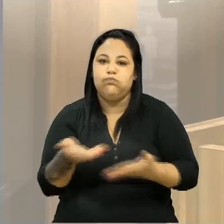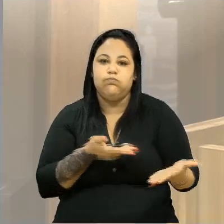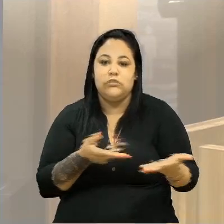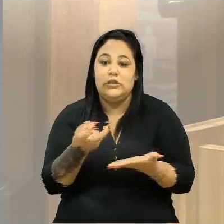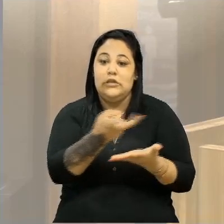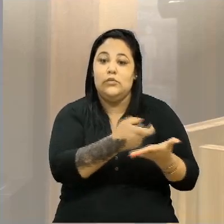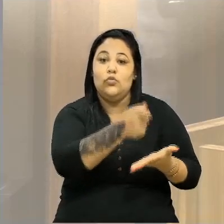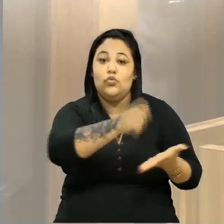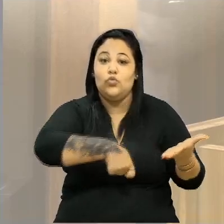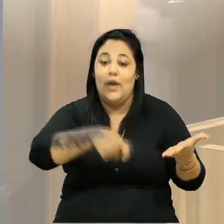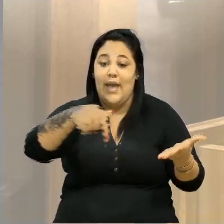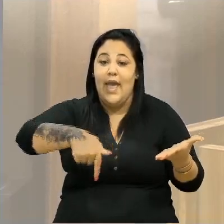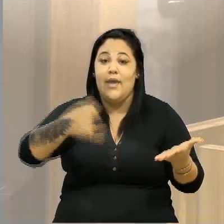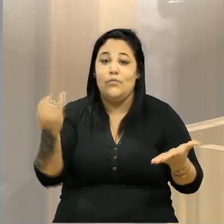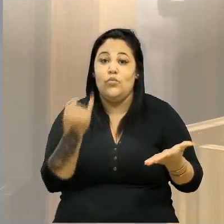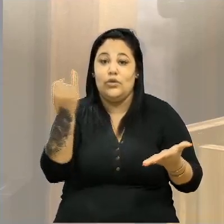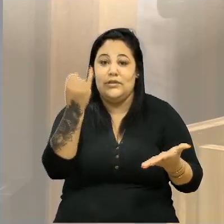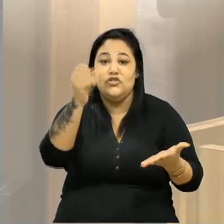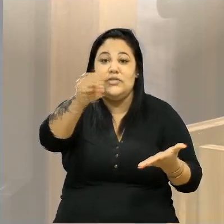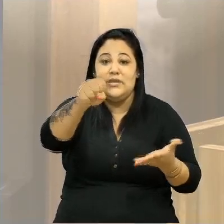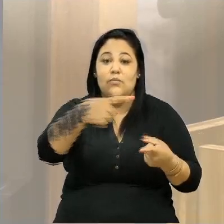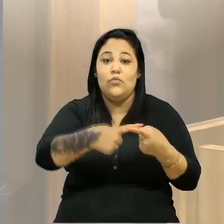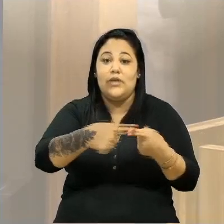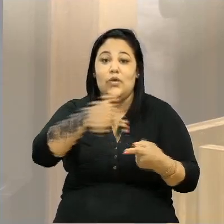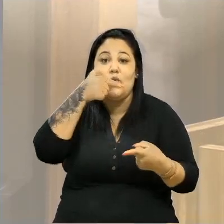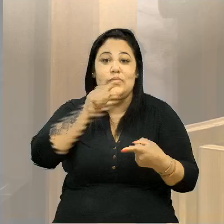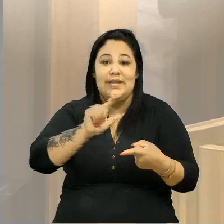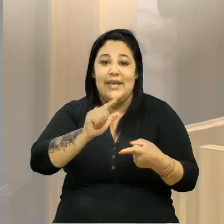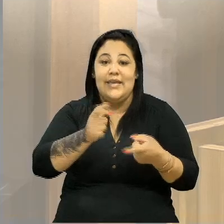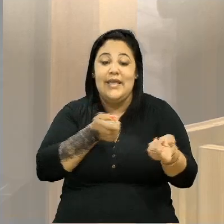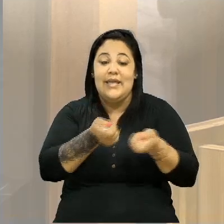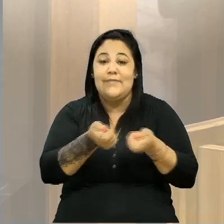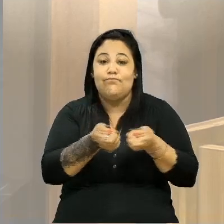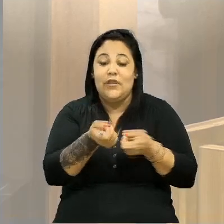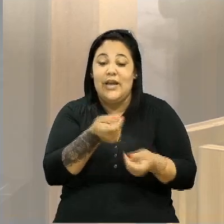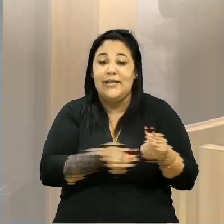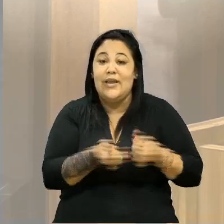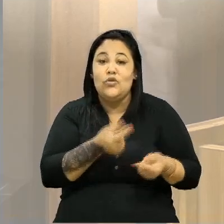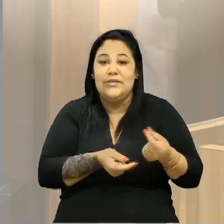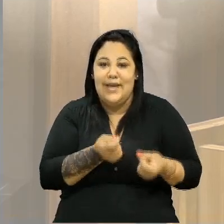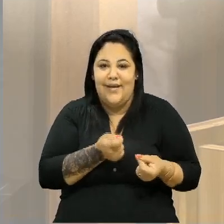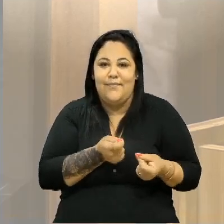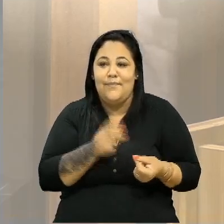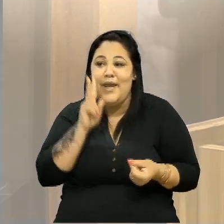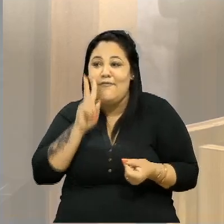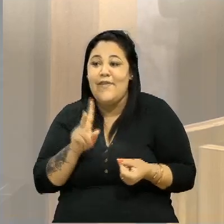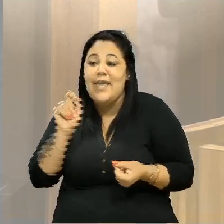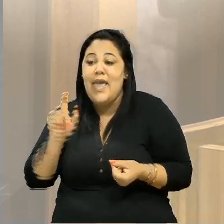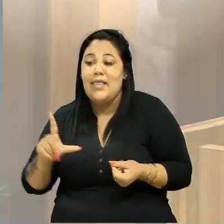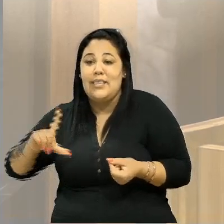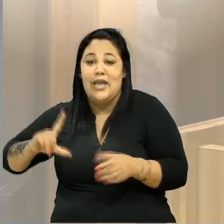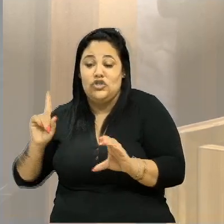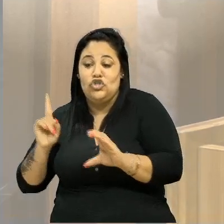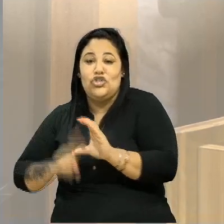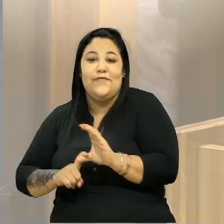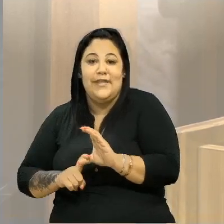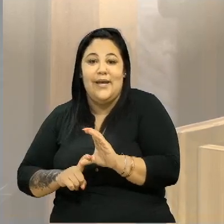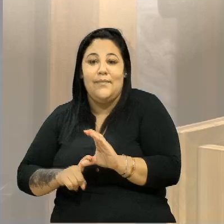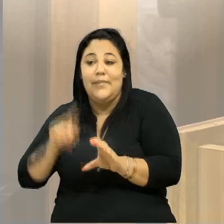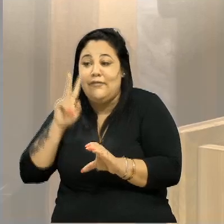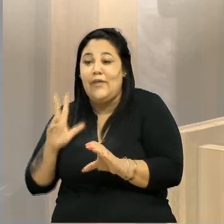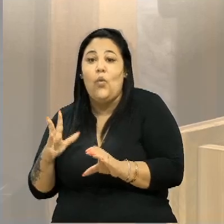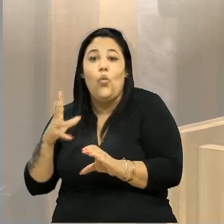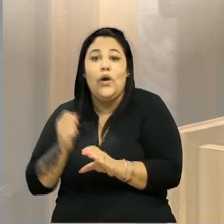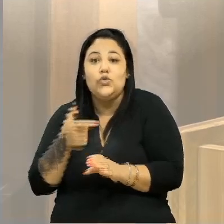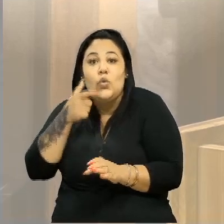porque consegue ajustar com os devedores o valor que eles conseguem pagar. Muitas vezes o refis não contempla um valor